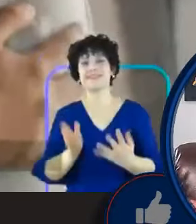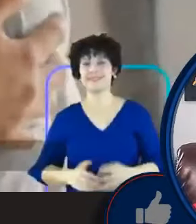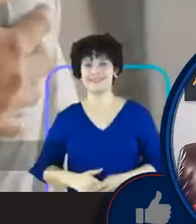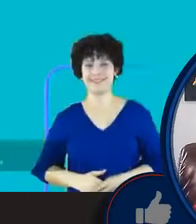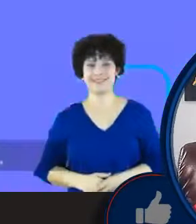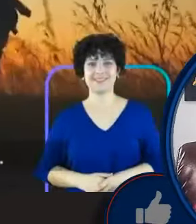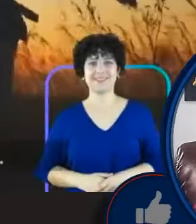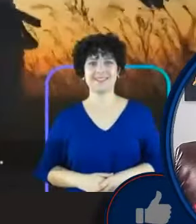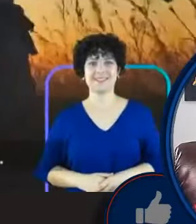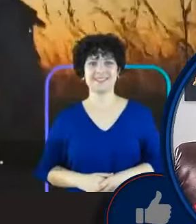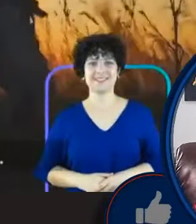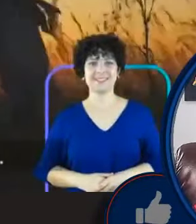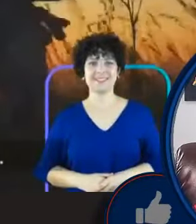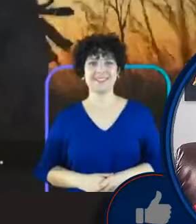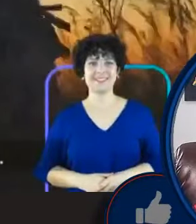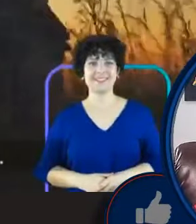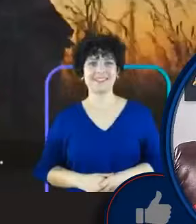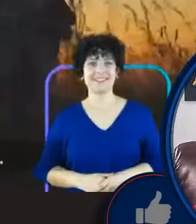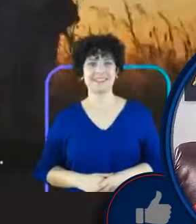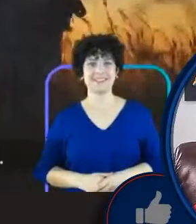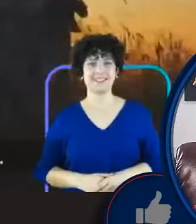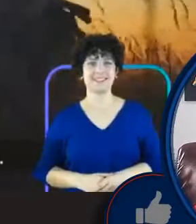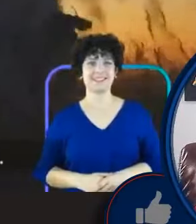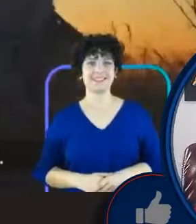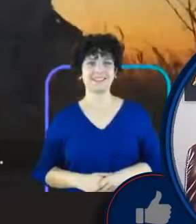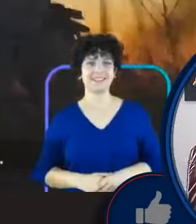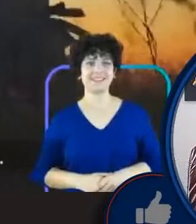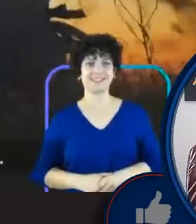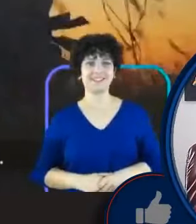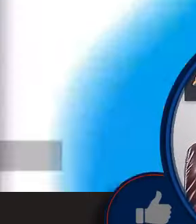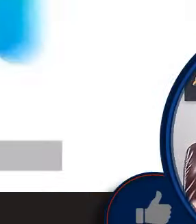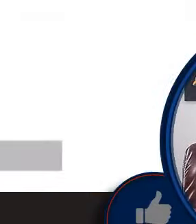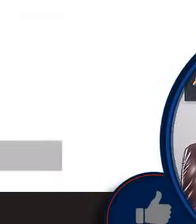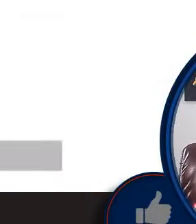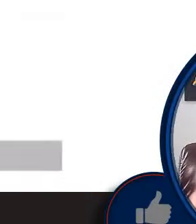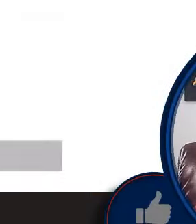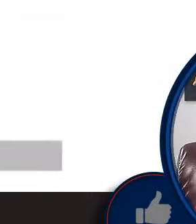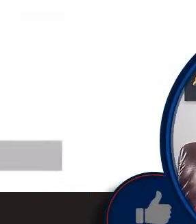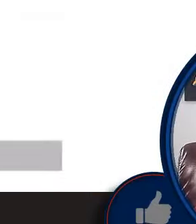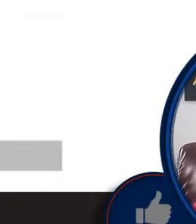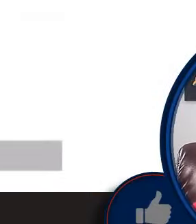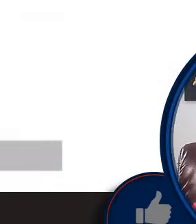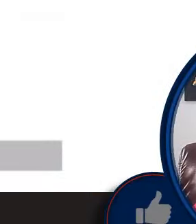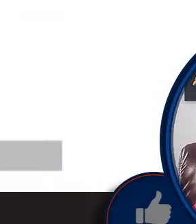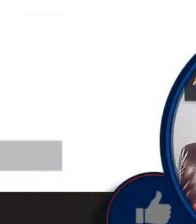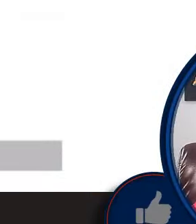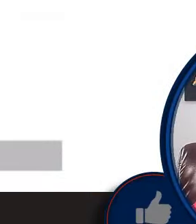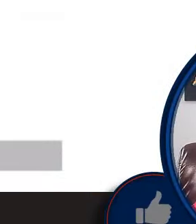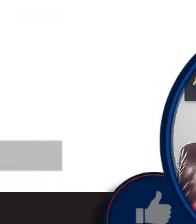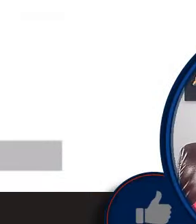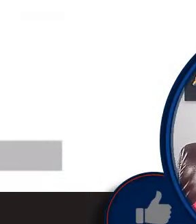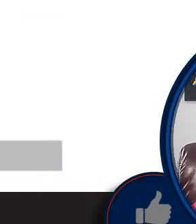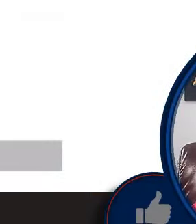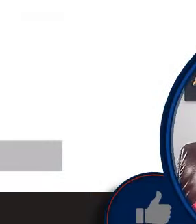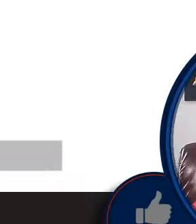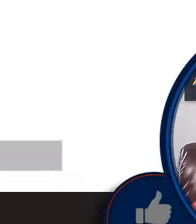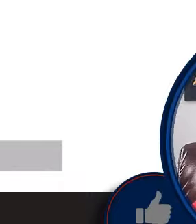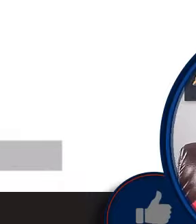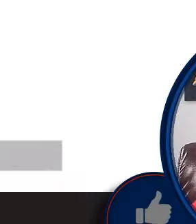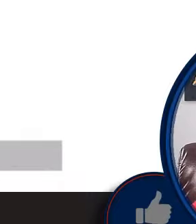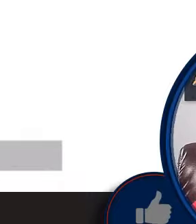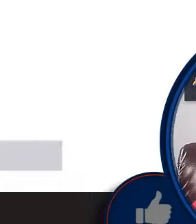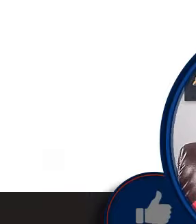não conte com isso, tá? Nunca é bom você criar expectativas irreais, tá bom? É um case de longo prazo mesmo, tem que esperar aí pra